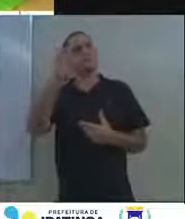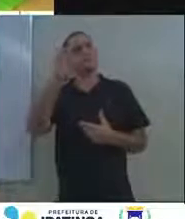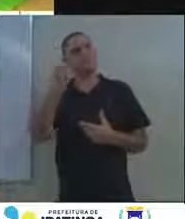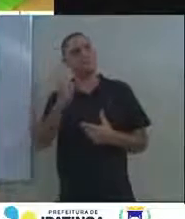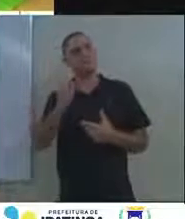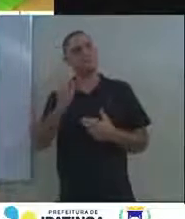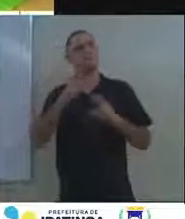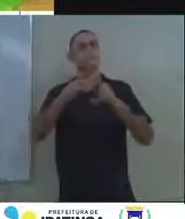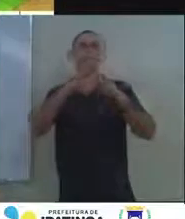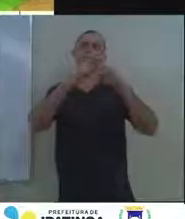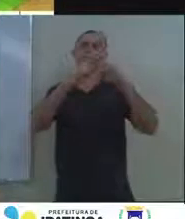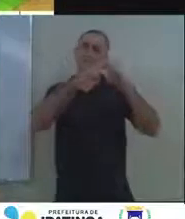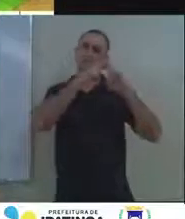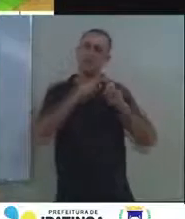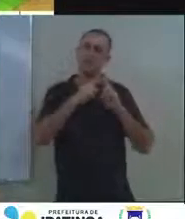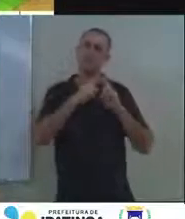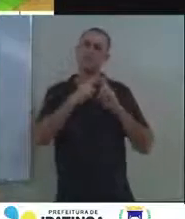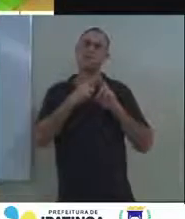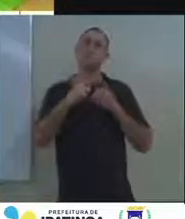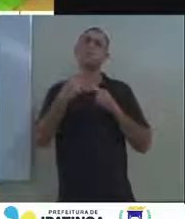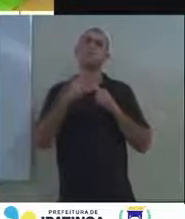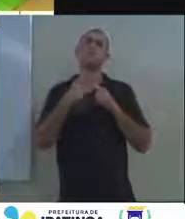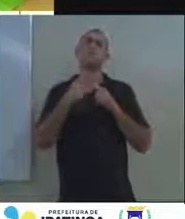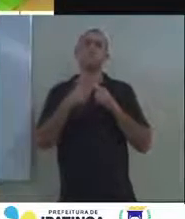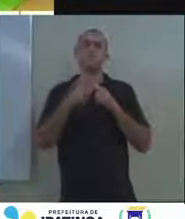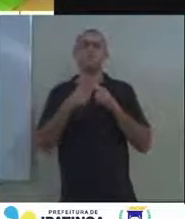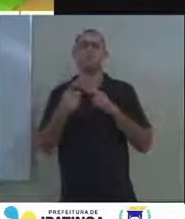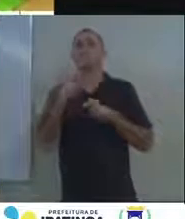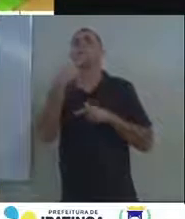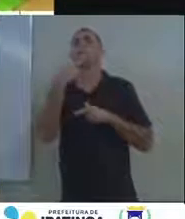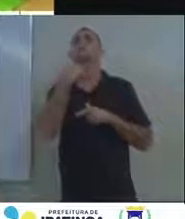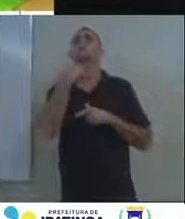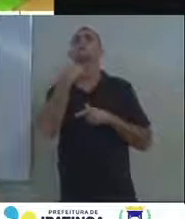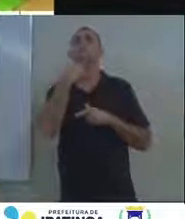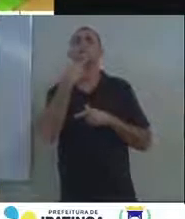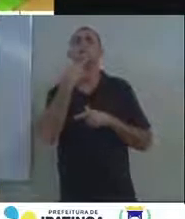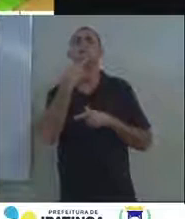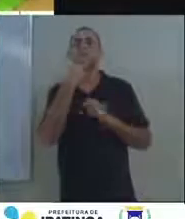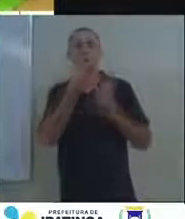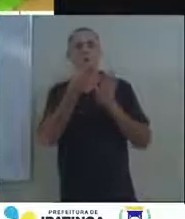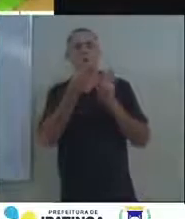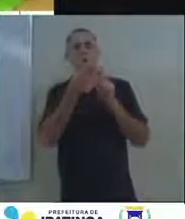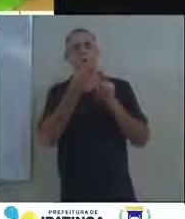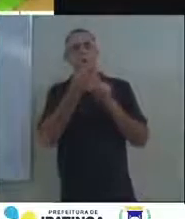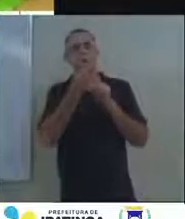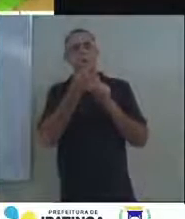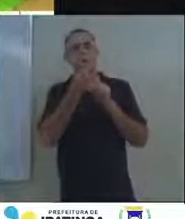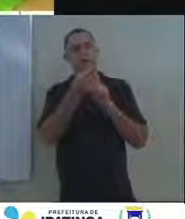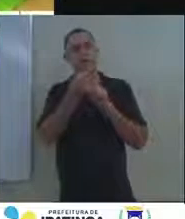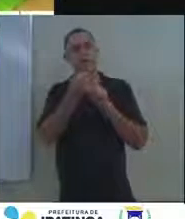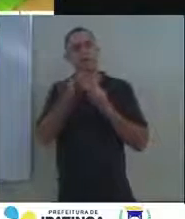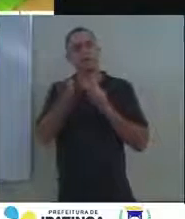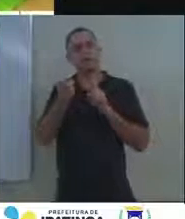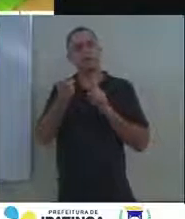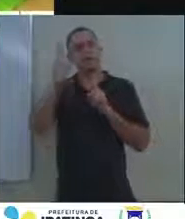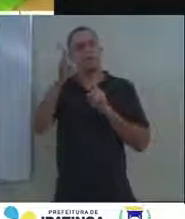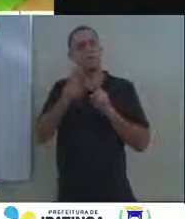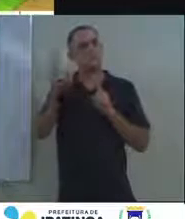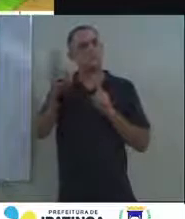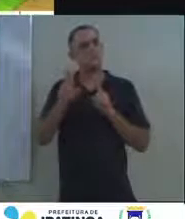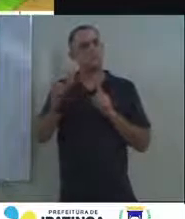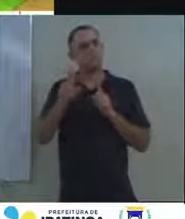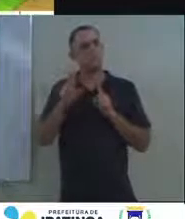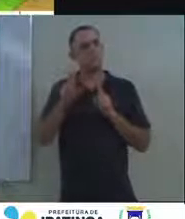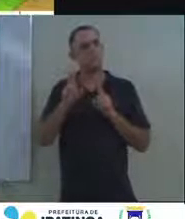Mas uma maneira que a gente tem, que a gente sugere para o professor, é utilizar outras formas